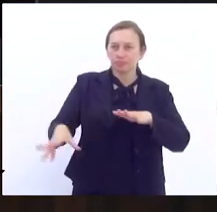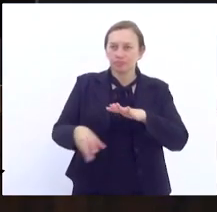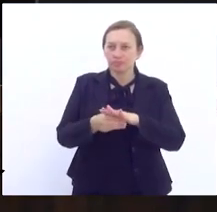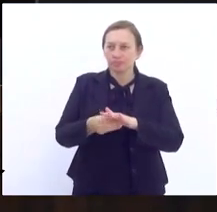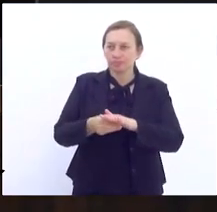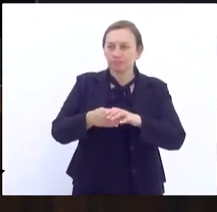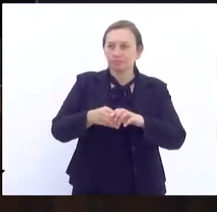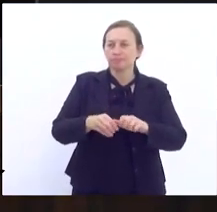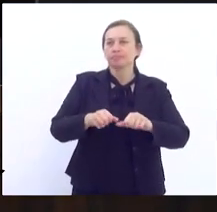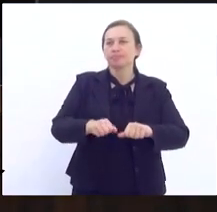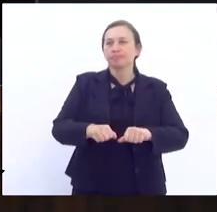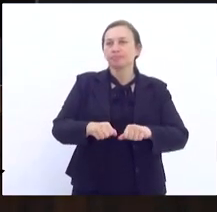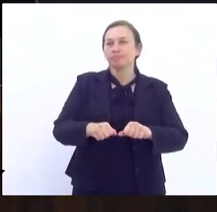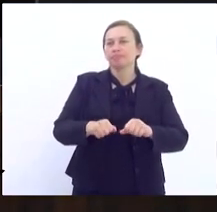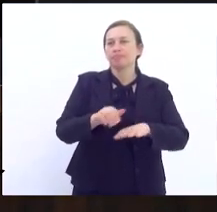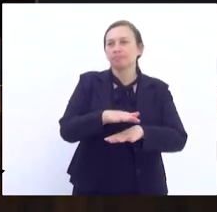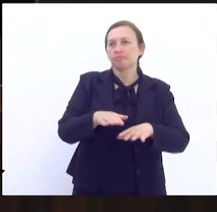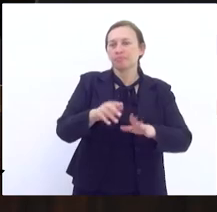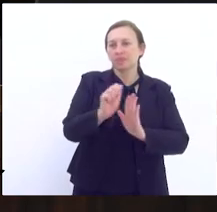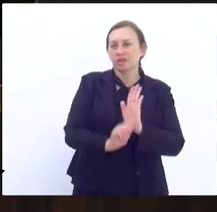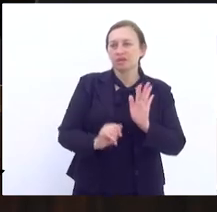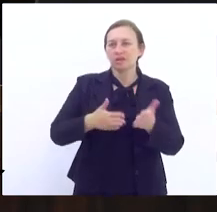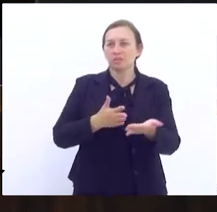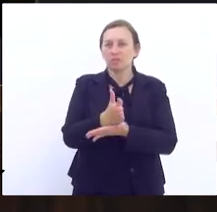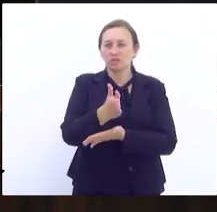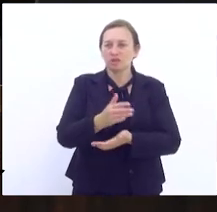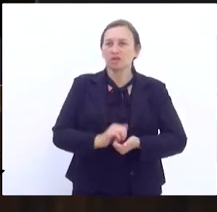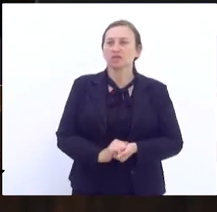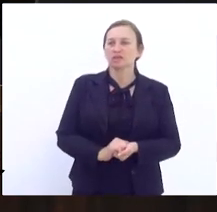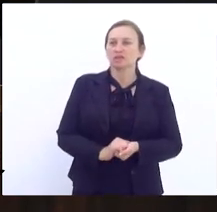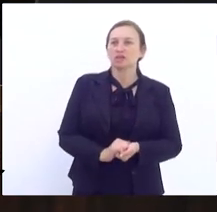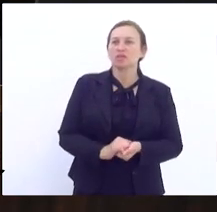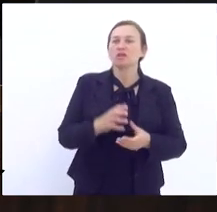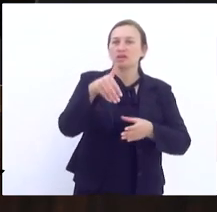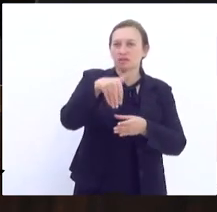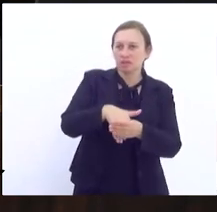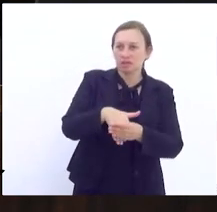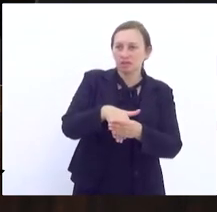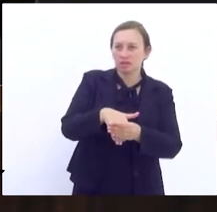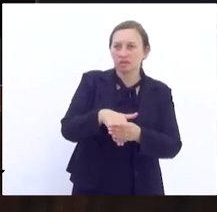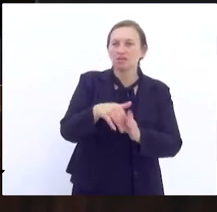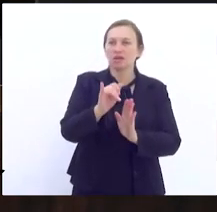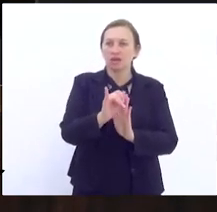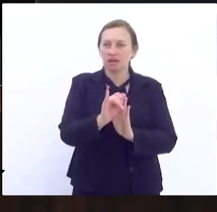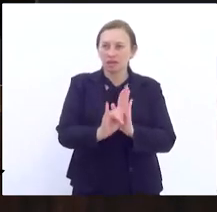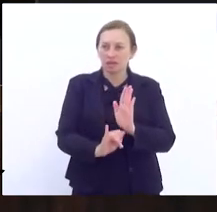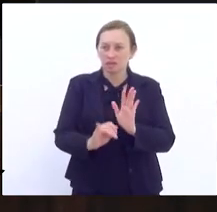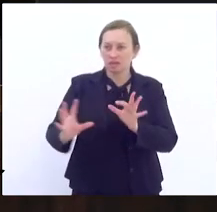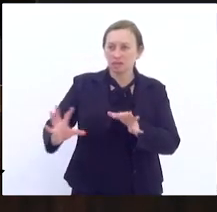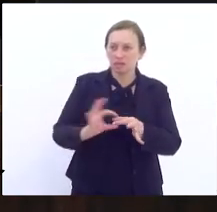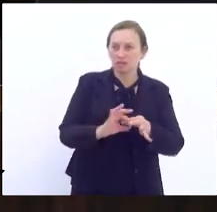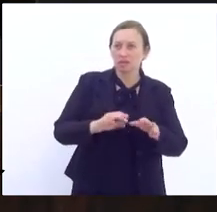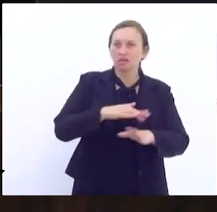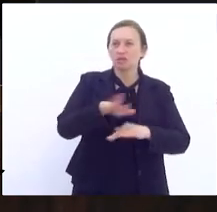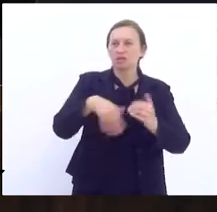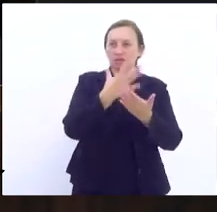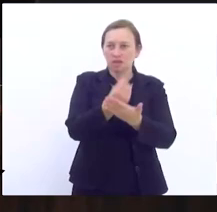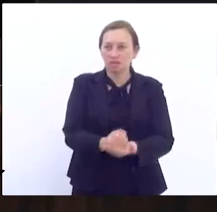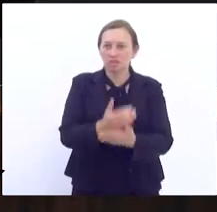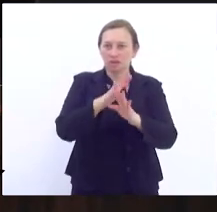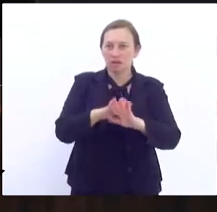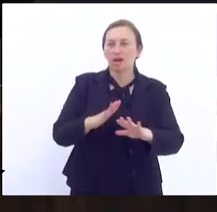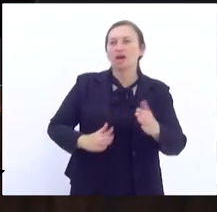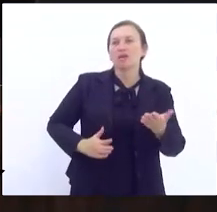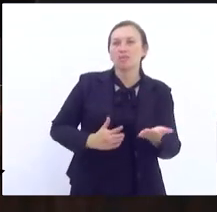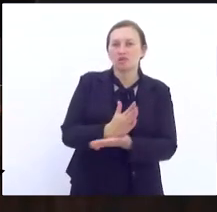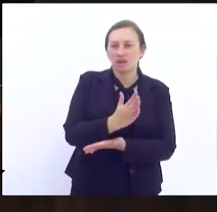redação senhores que a prova mas como estão aprovado em votação a redação do vencido a ser emendado e senhores que a prova deles como